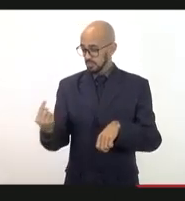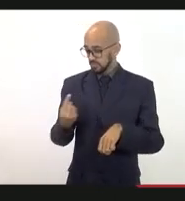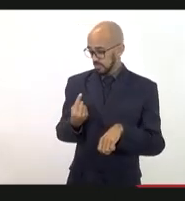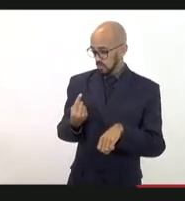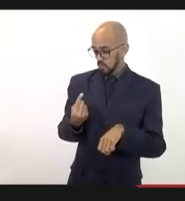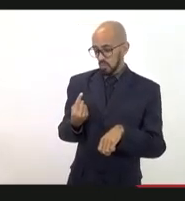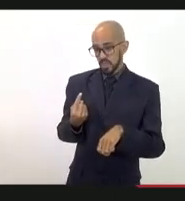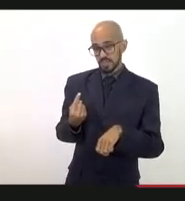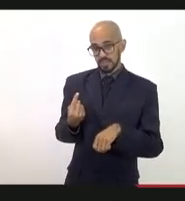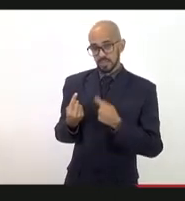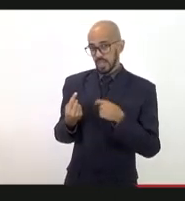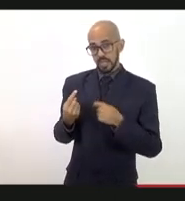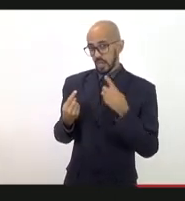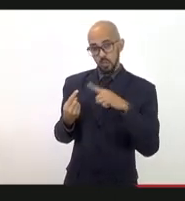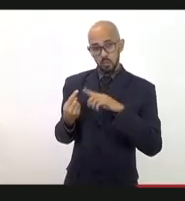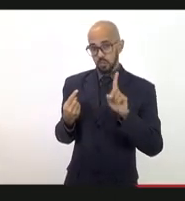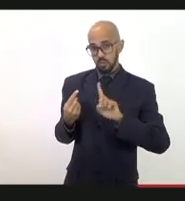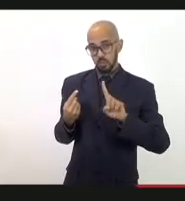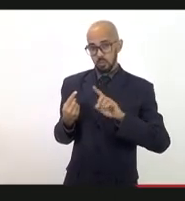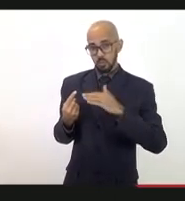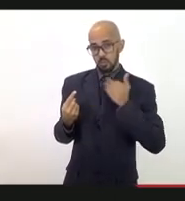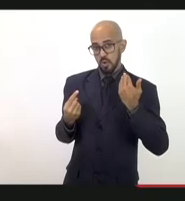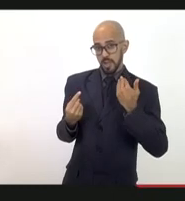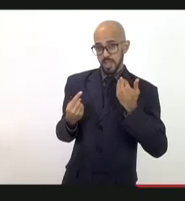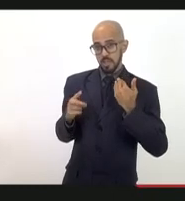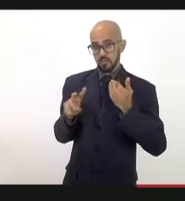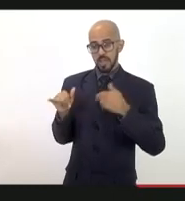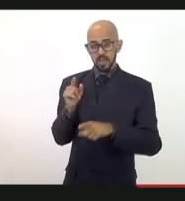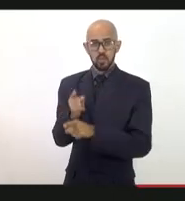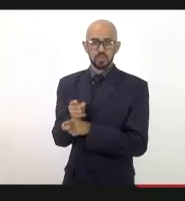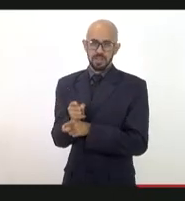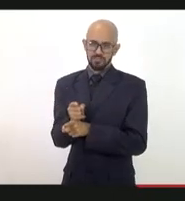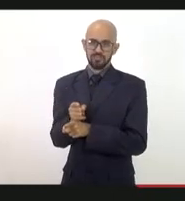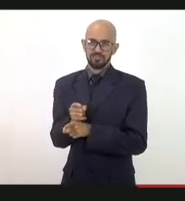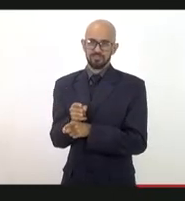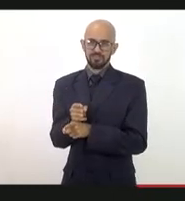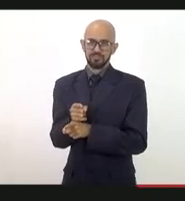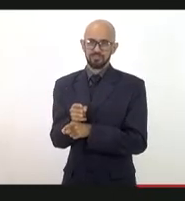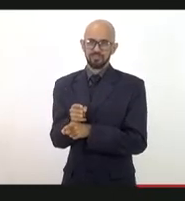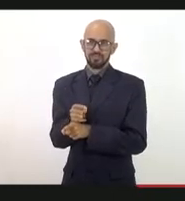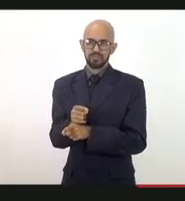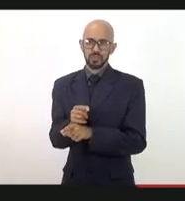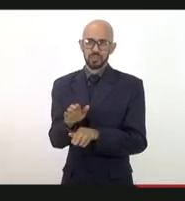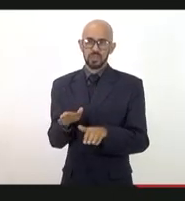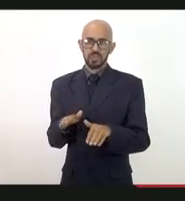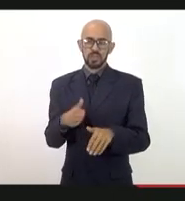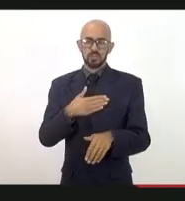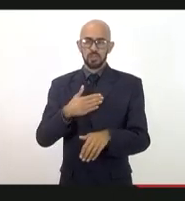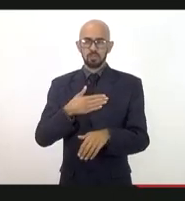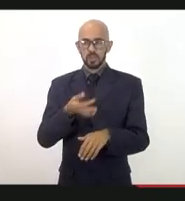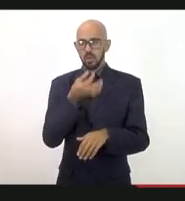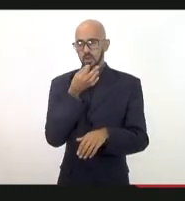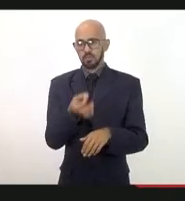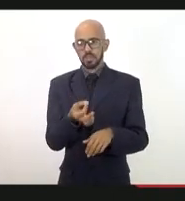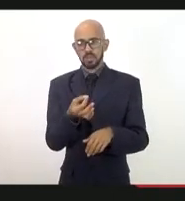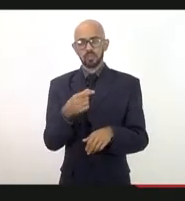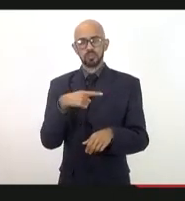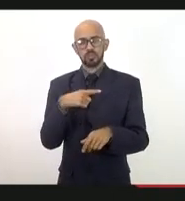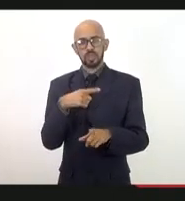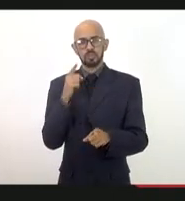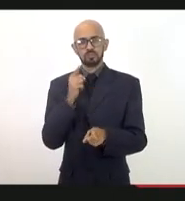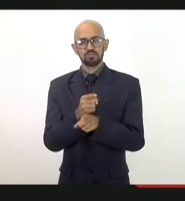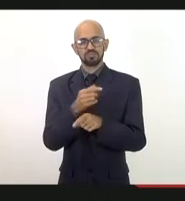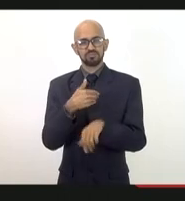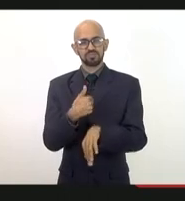óbito, ele vai ser feito o diagnóstico, entendeu? Então, acho que tem um diagnóstico tardio. E,